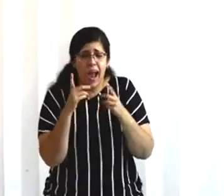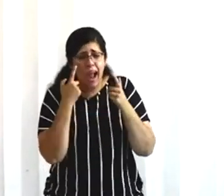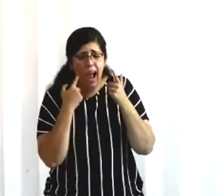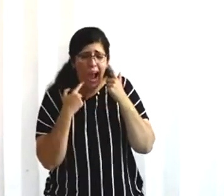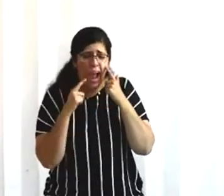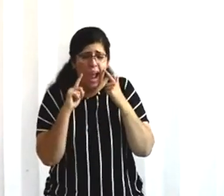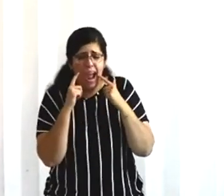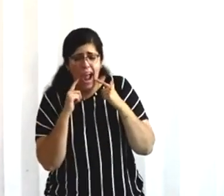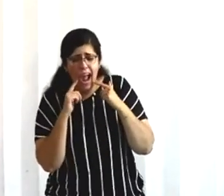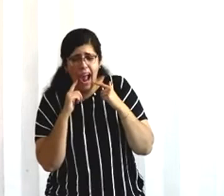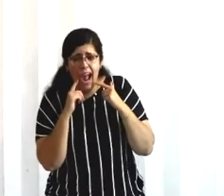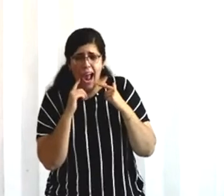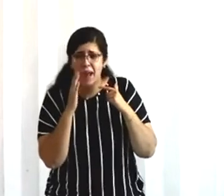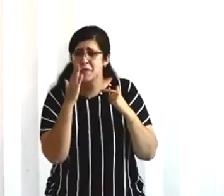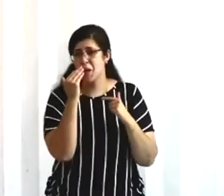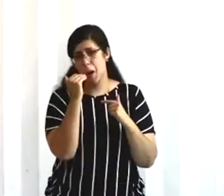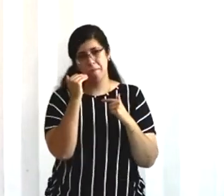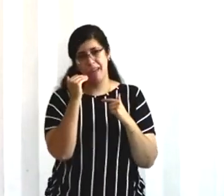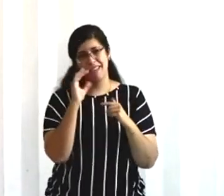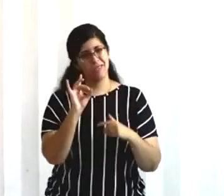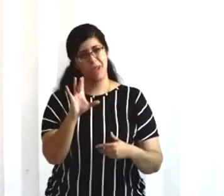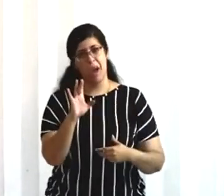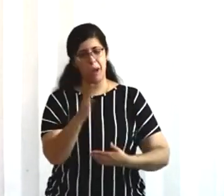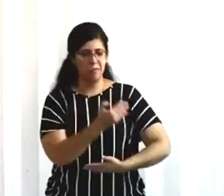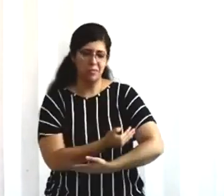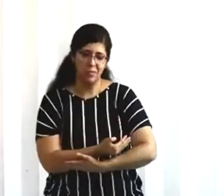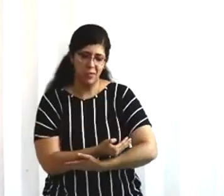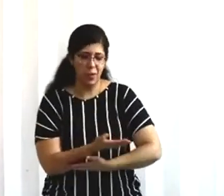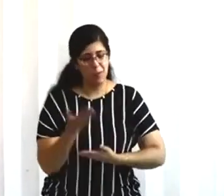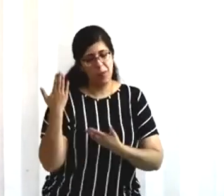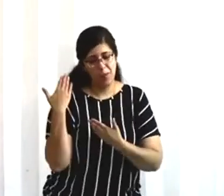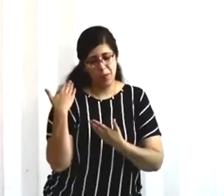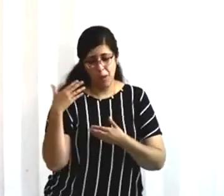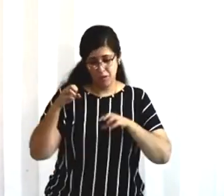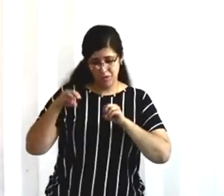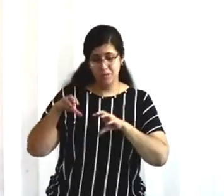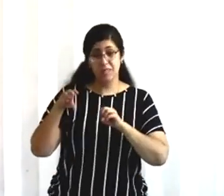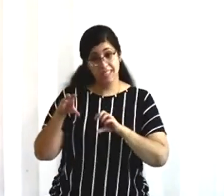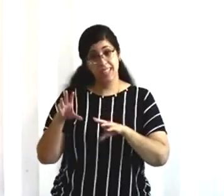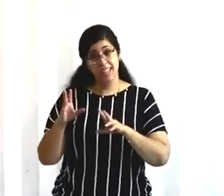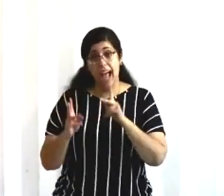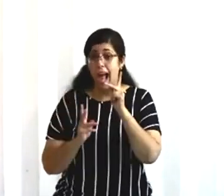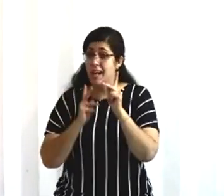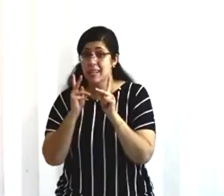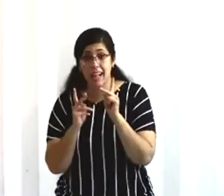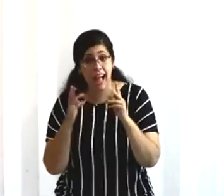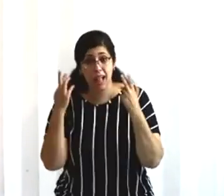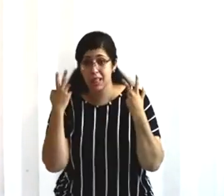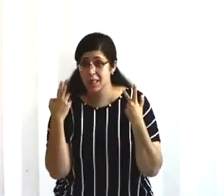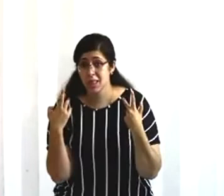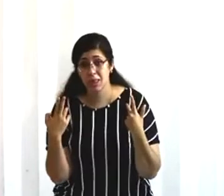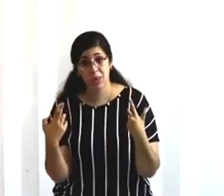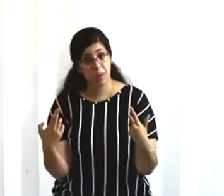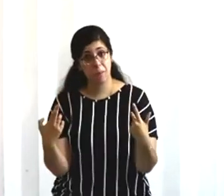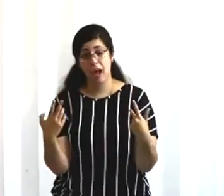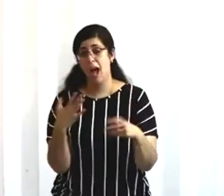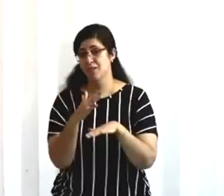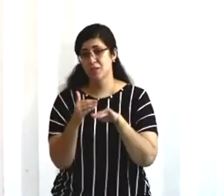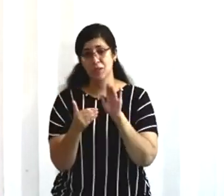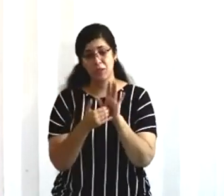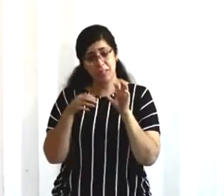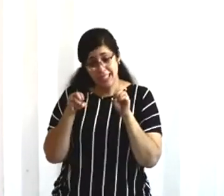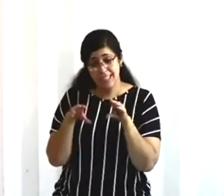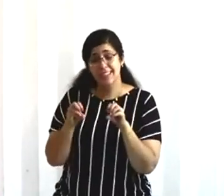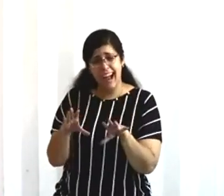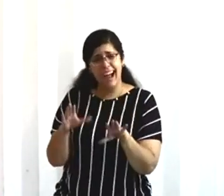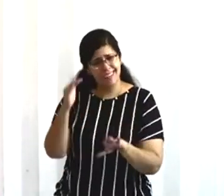barulhos, tendo de ser alimentado, trocado, ensinado a falar como qualquer outra criança. Já parou para pensar